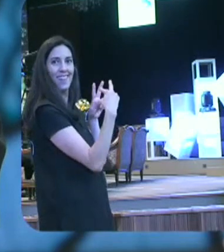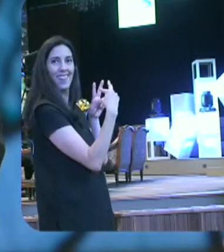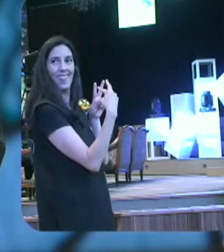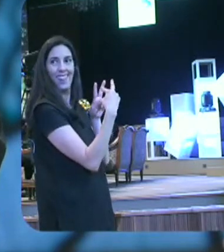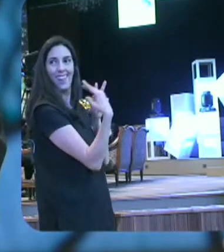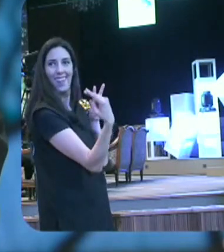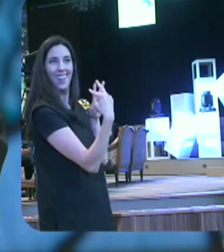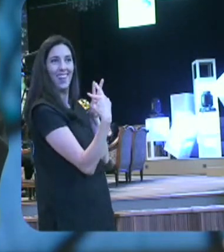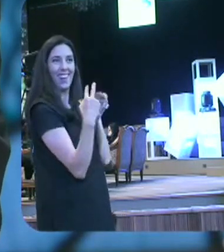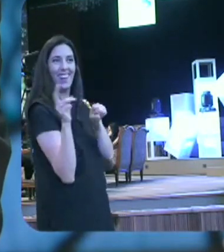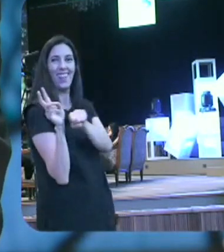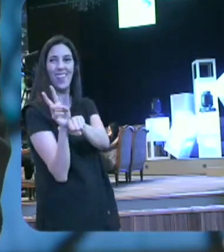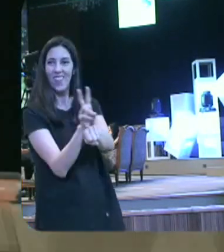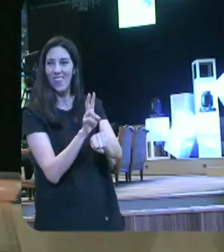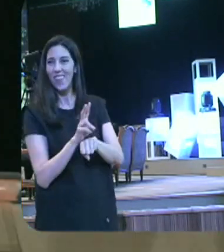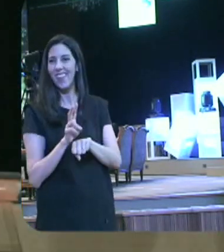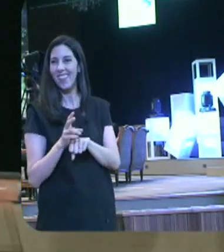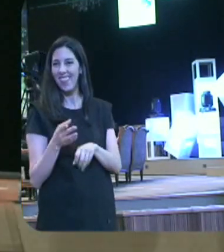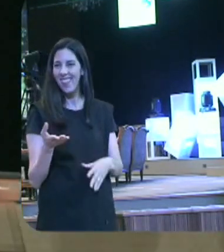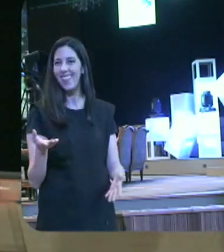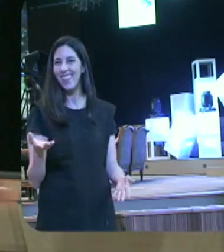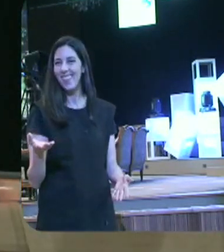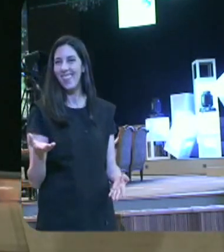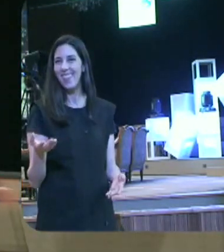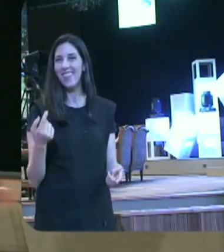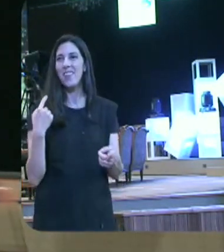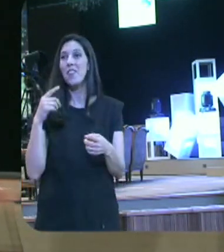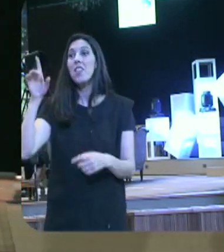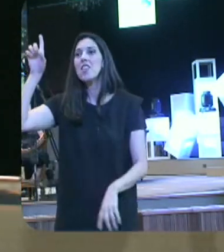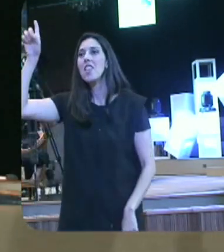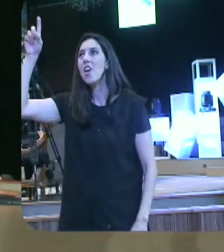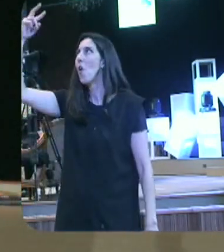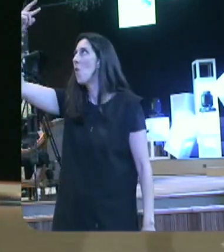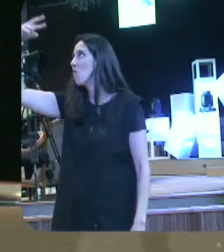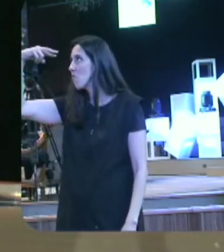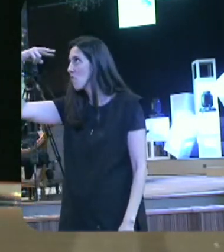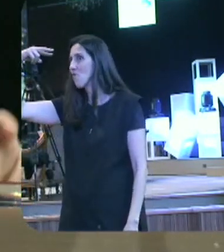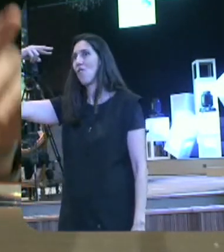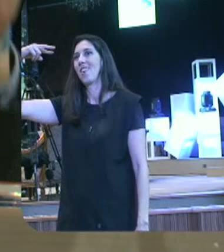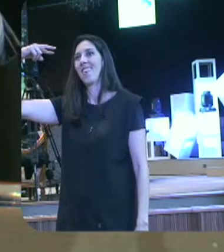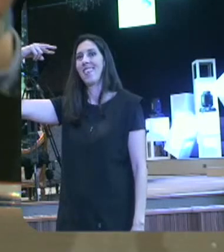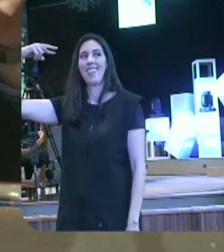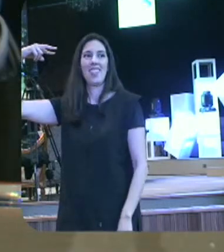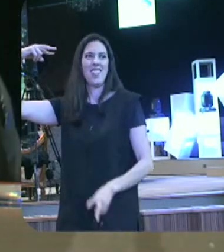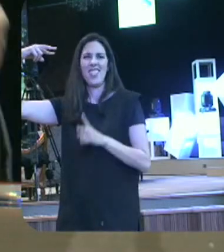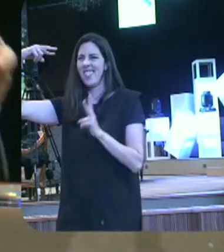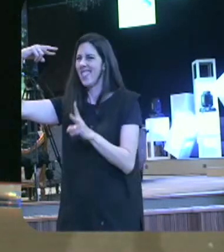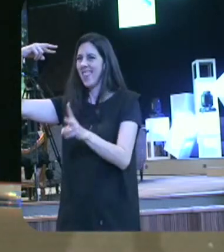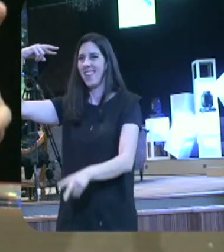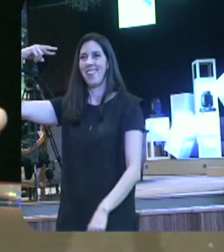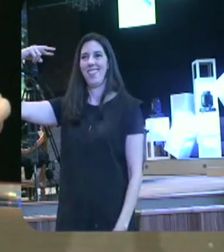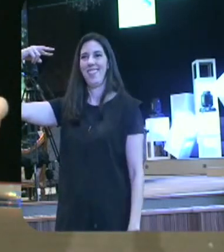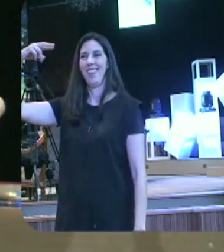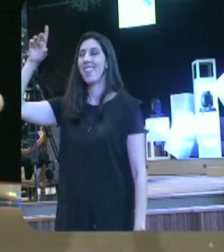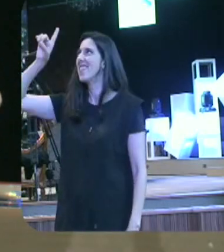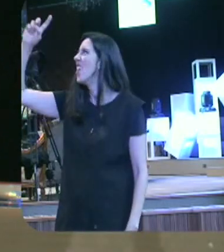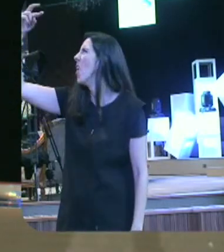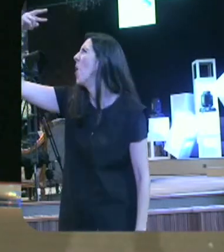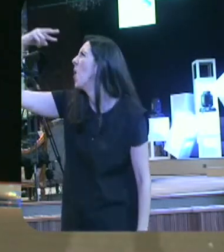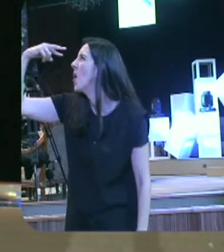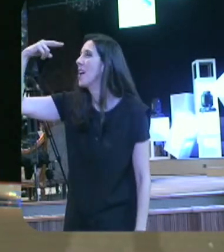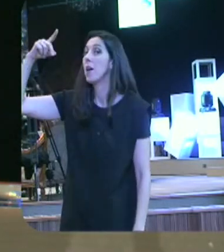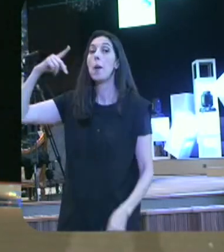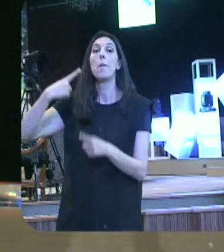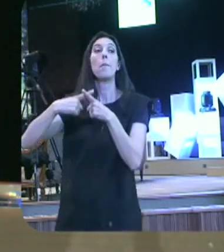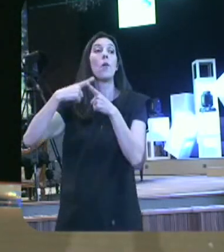Os olhos do Senhor estão fixos. Sabe por quê? Porque o amor que Ele tem por nós